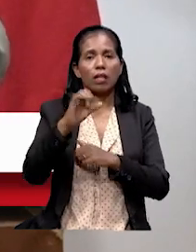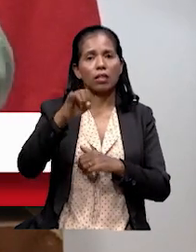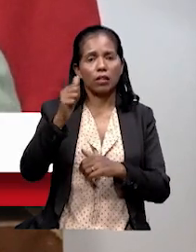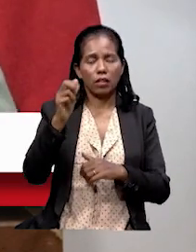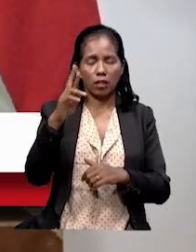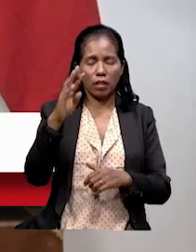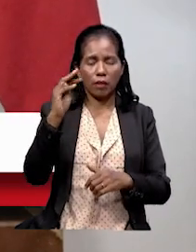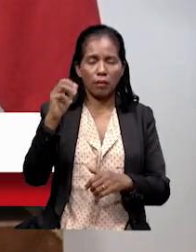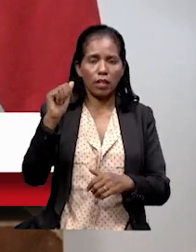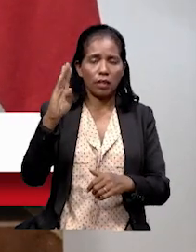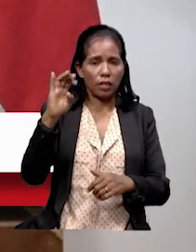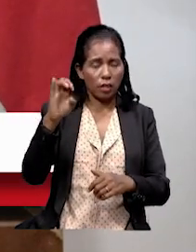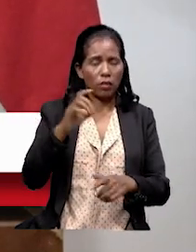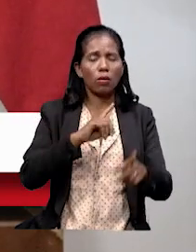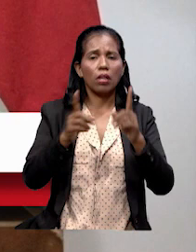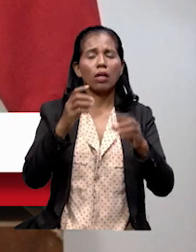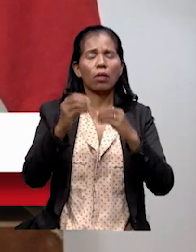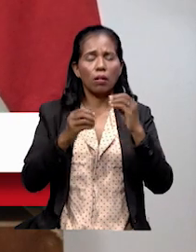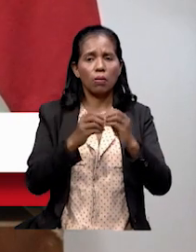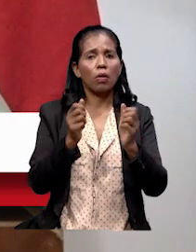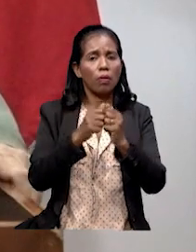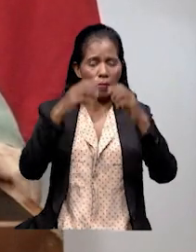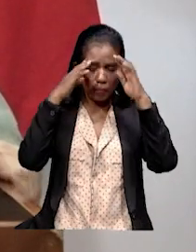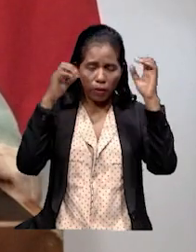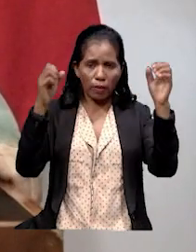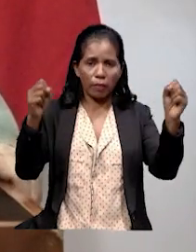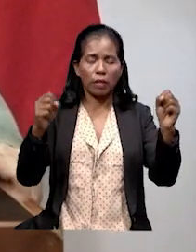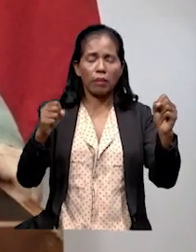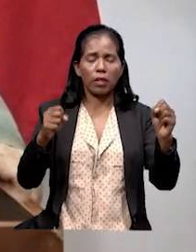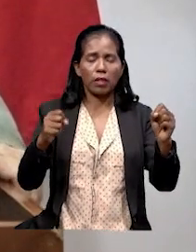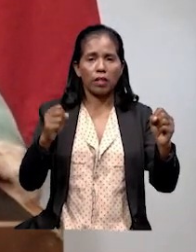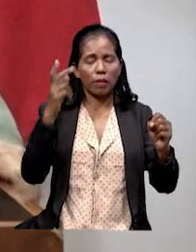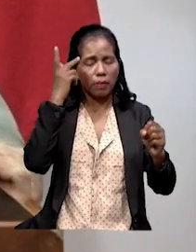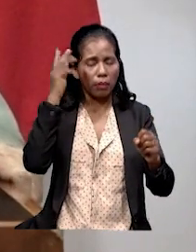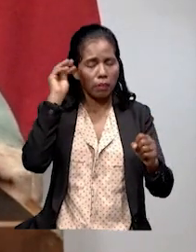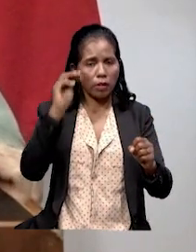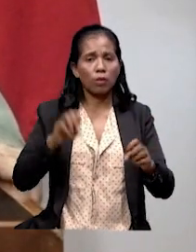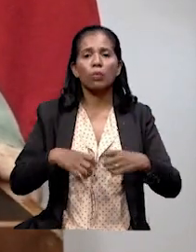membros do governo Sercelo Pajare, o ensemble loque, relação bilateral.